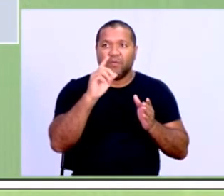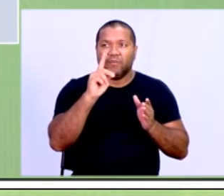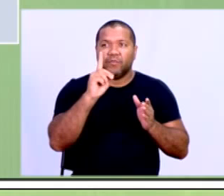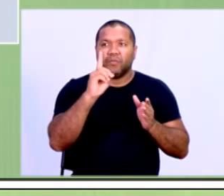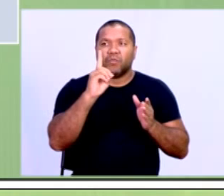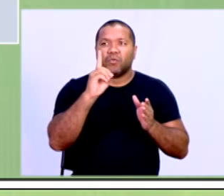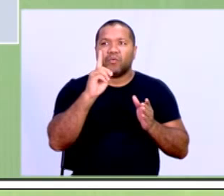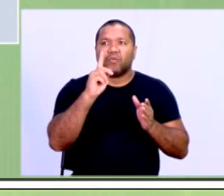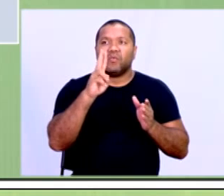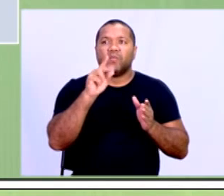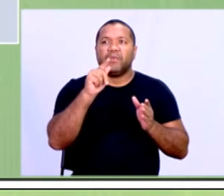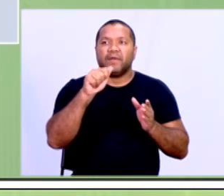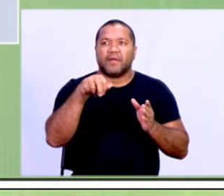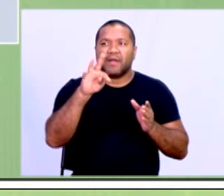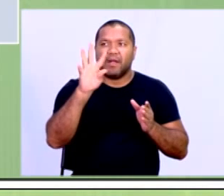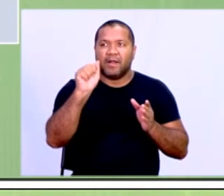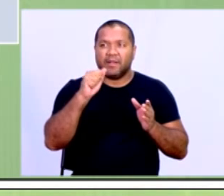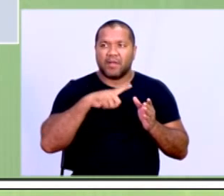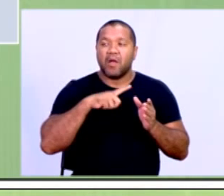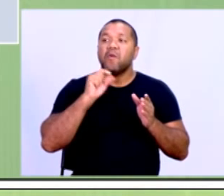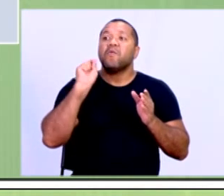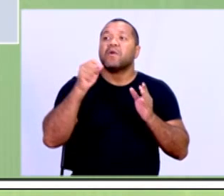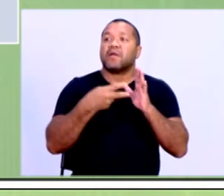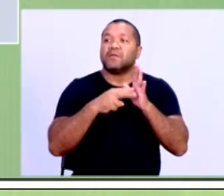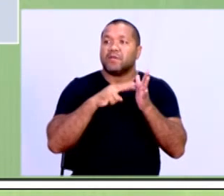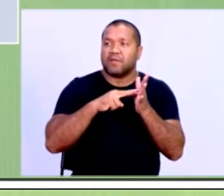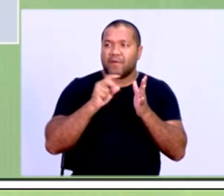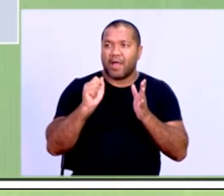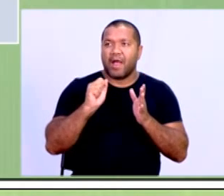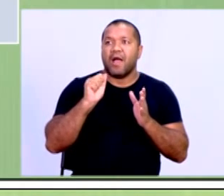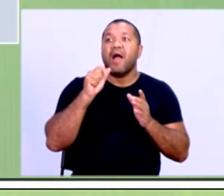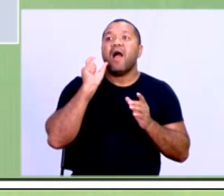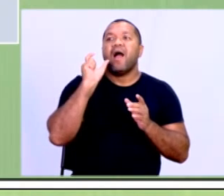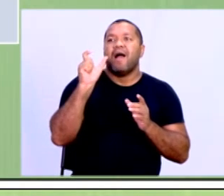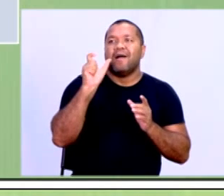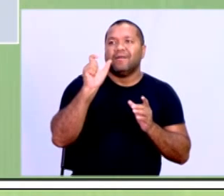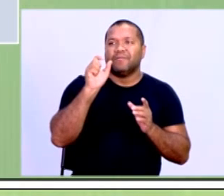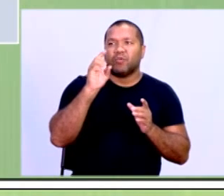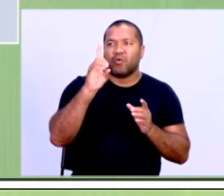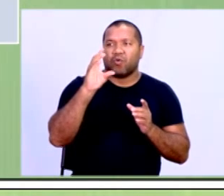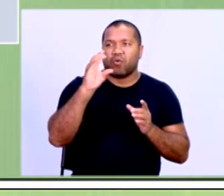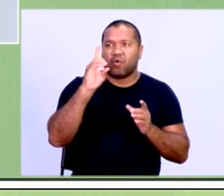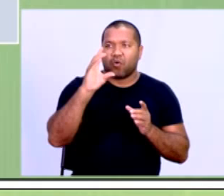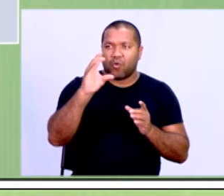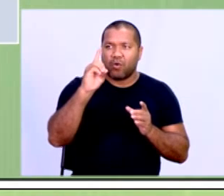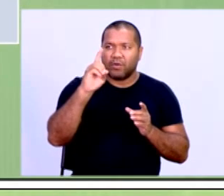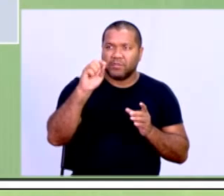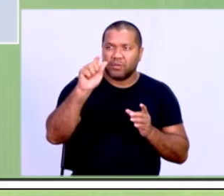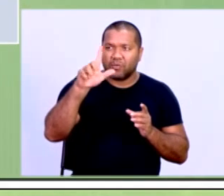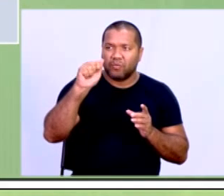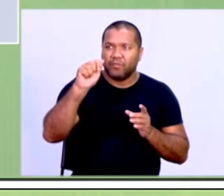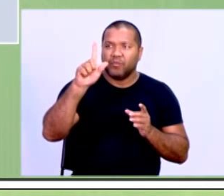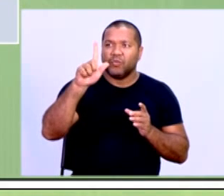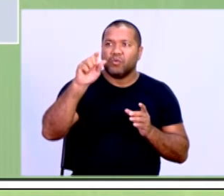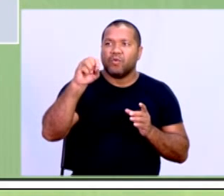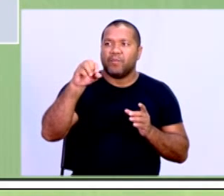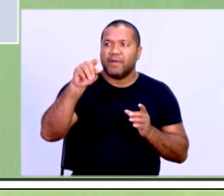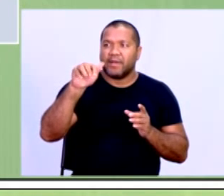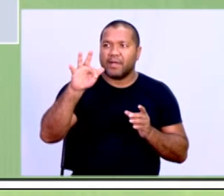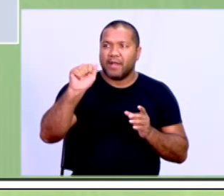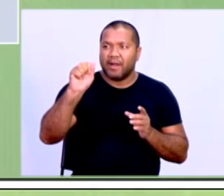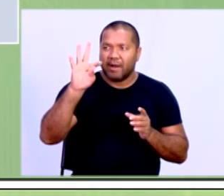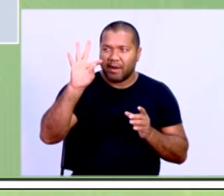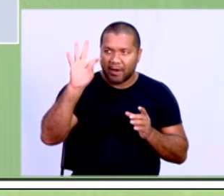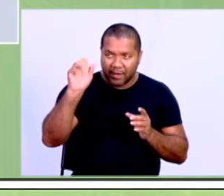sistema. A descrição dele é código duplicata. Tem um outro campo chamado identificação, lá